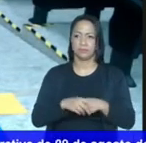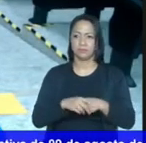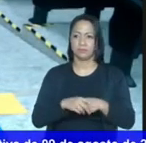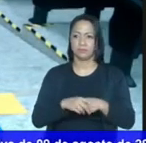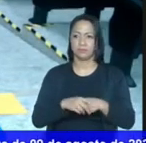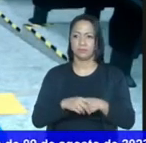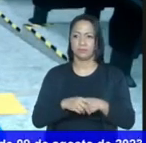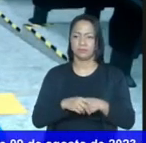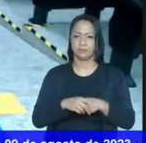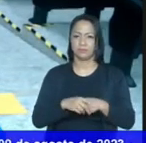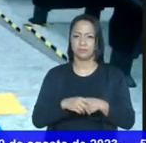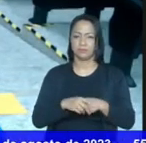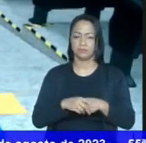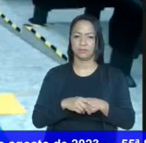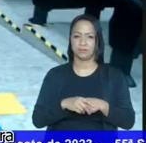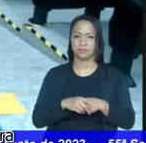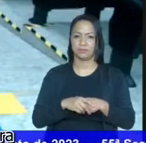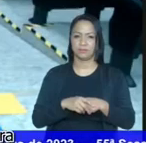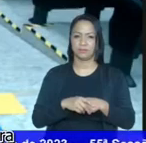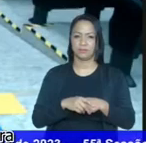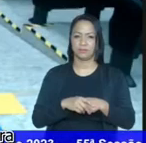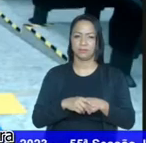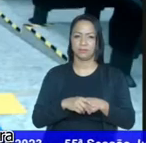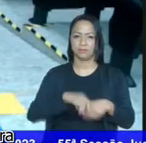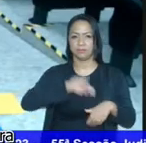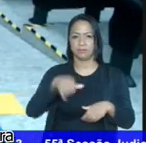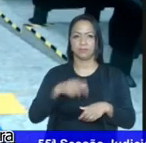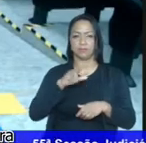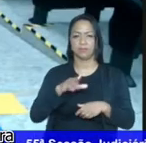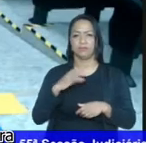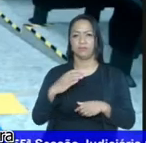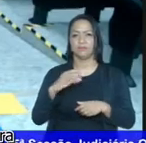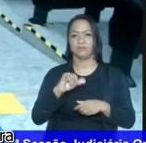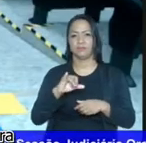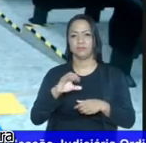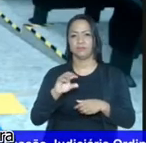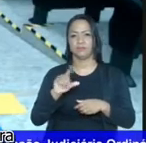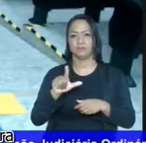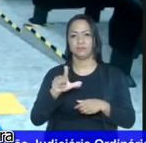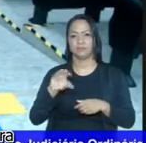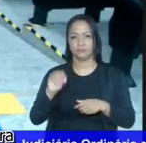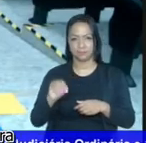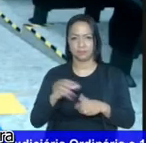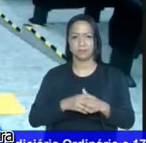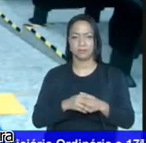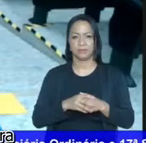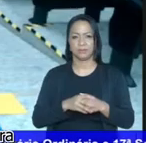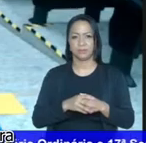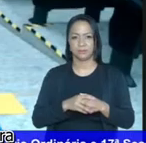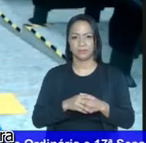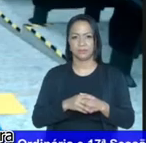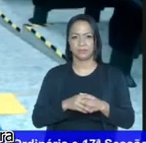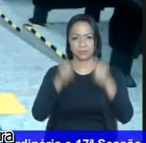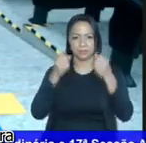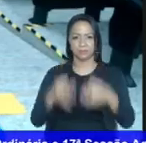a palavra... Mas, tudo bem, o Juscelio Neto está com vista, né? Está com a